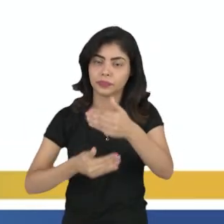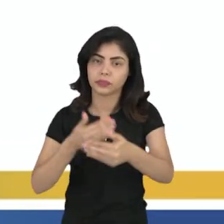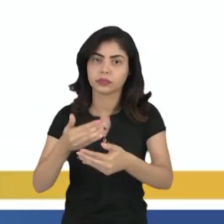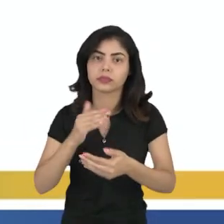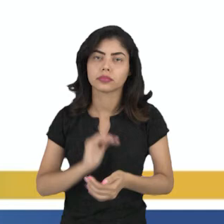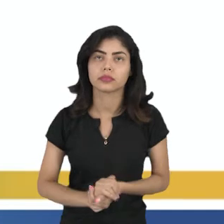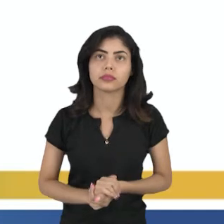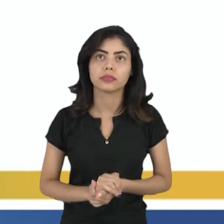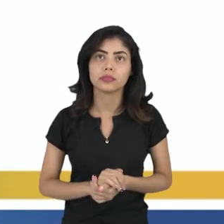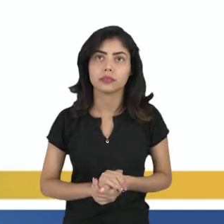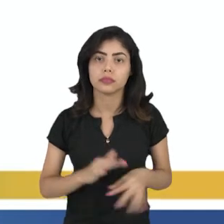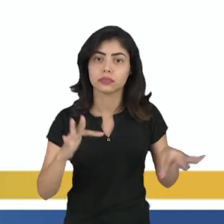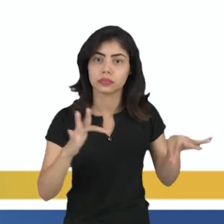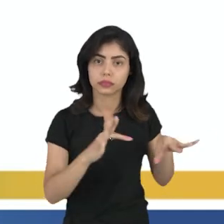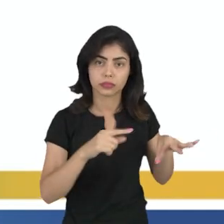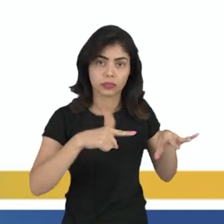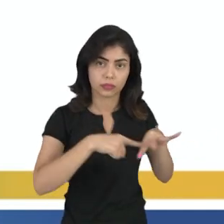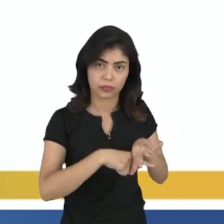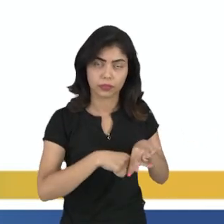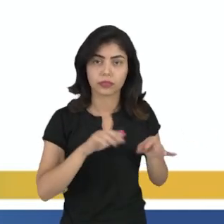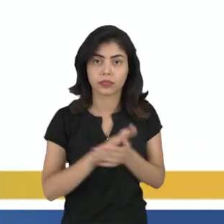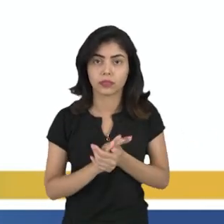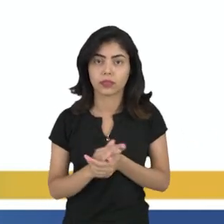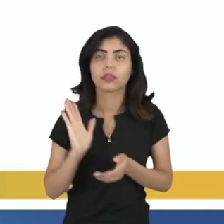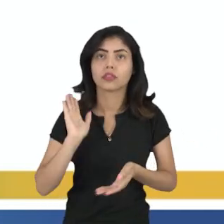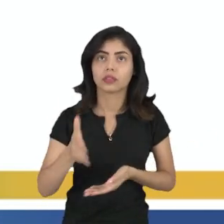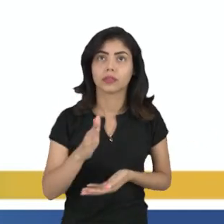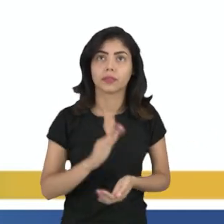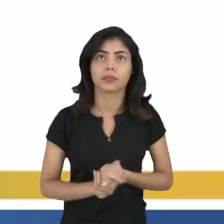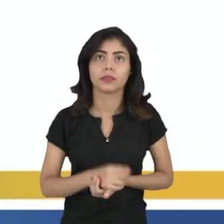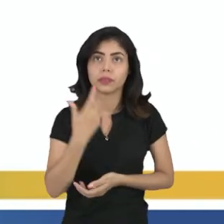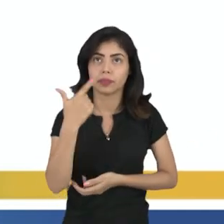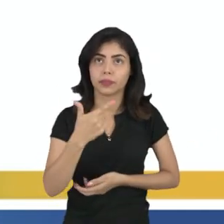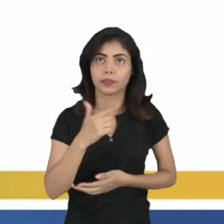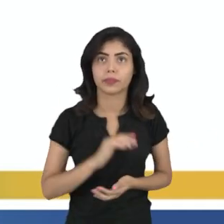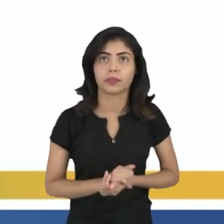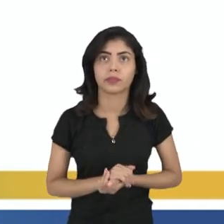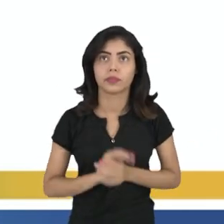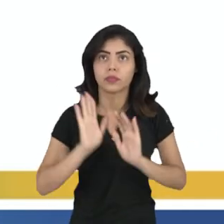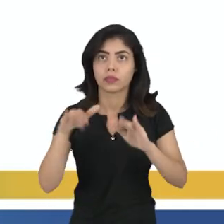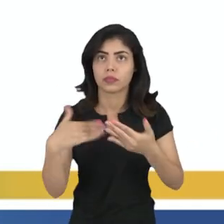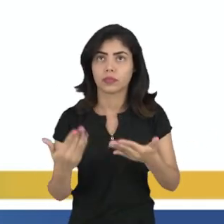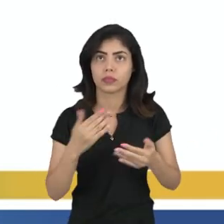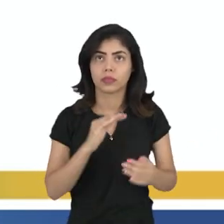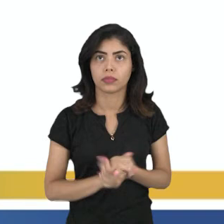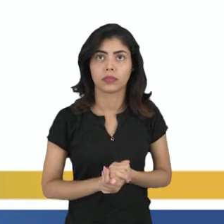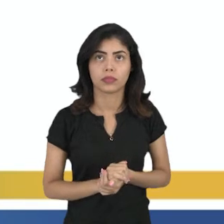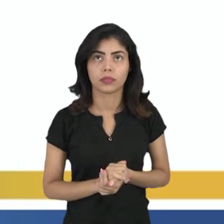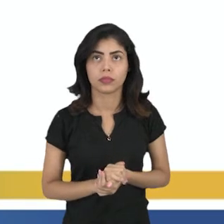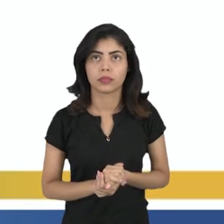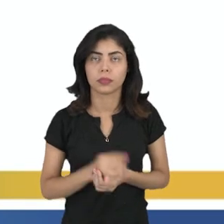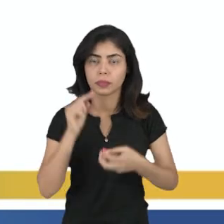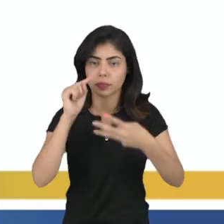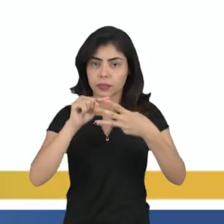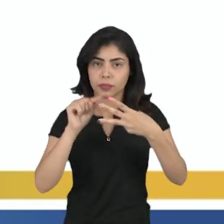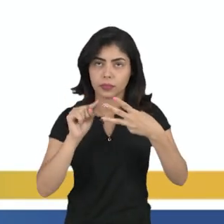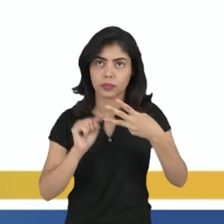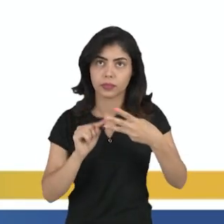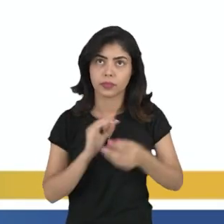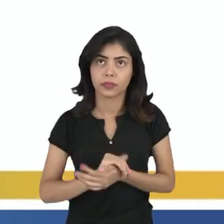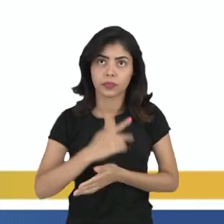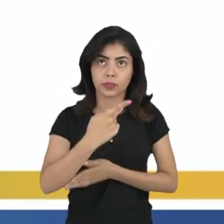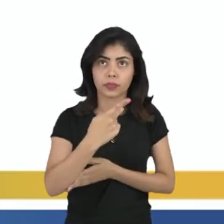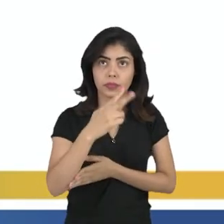de fecundação. Já na questão 2, quais são as 3 camadas de tecidos que formam